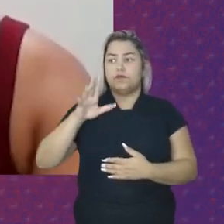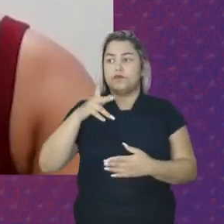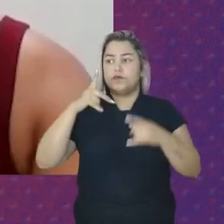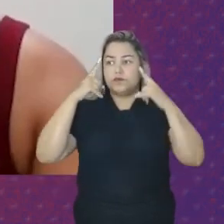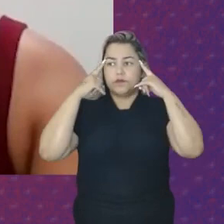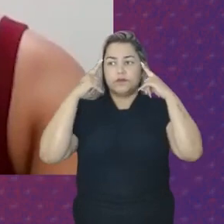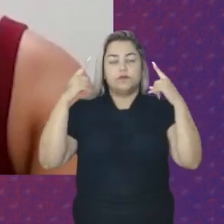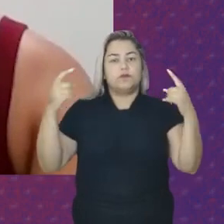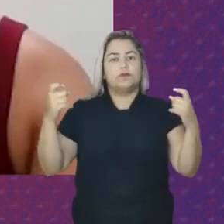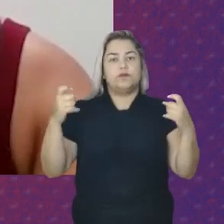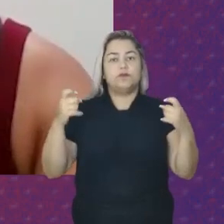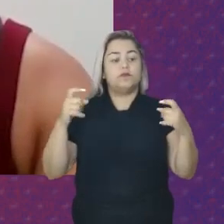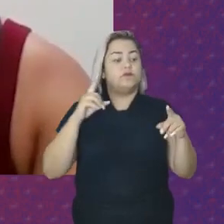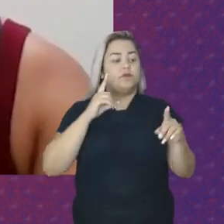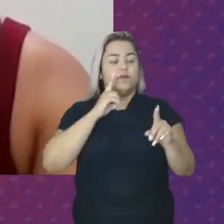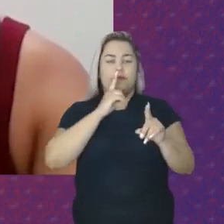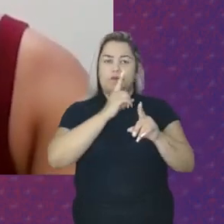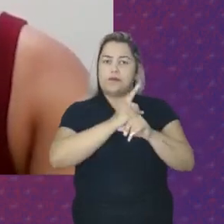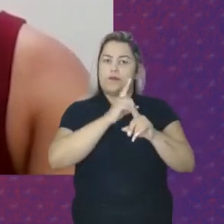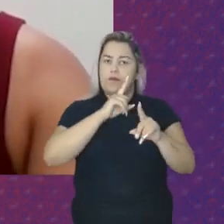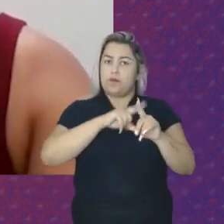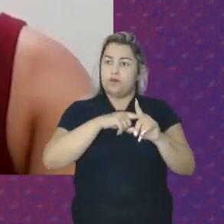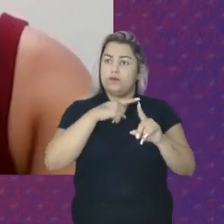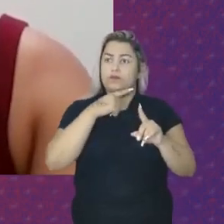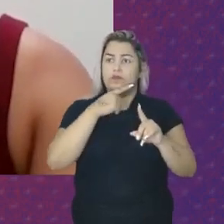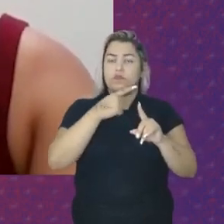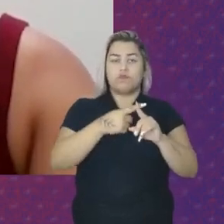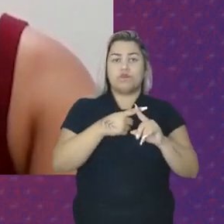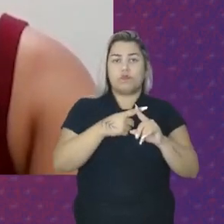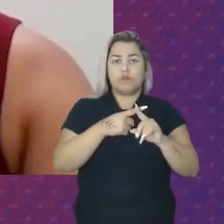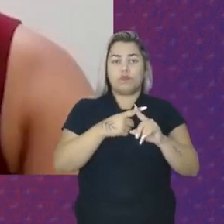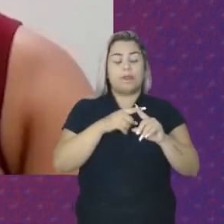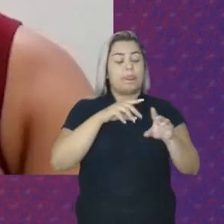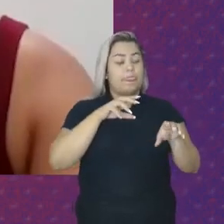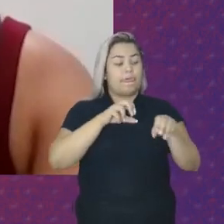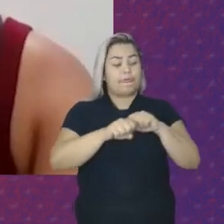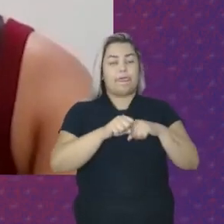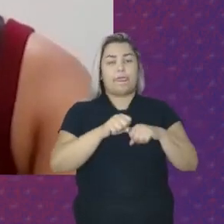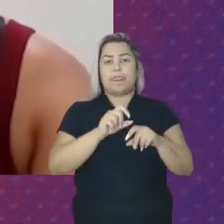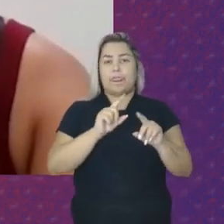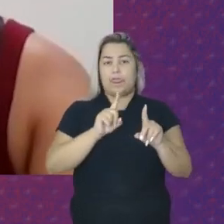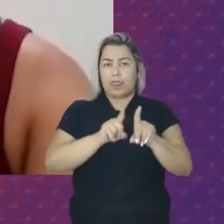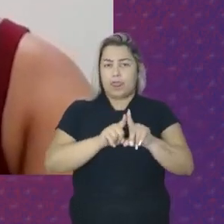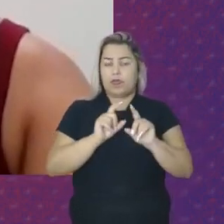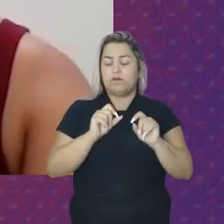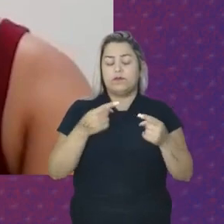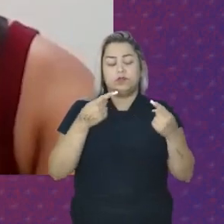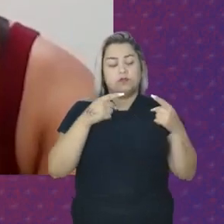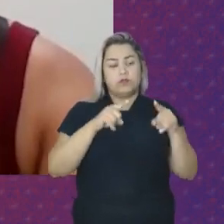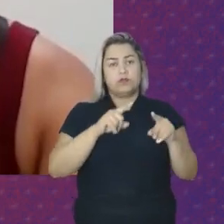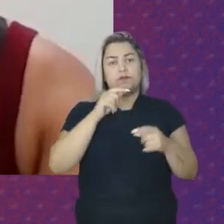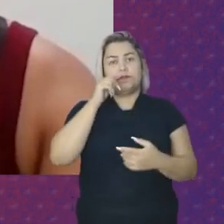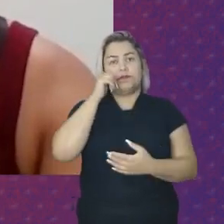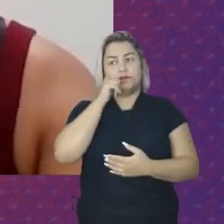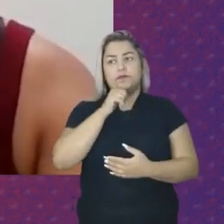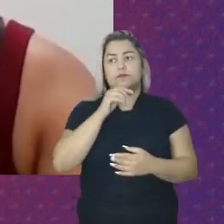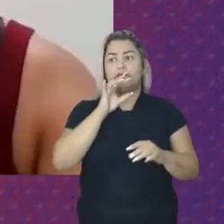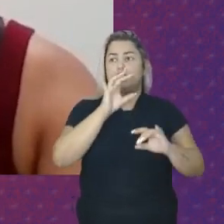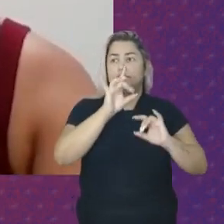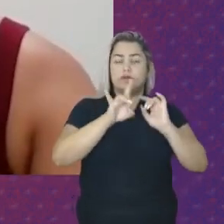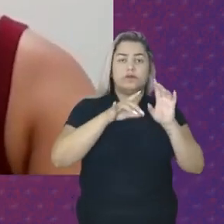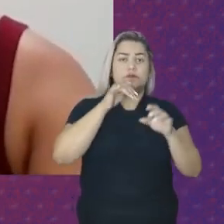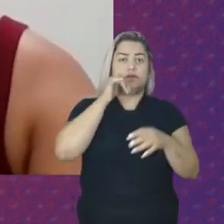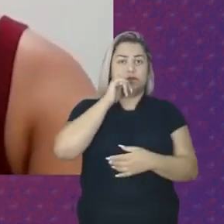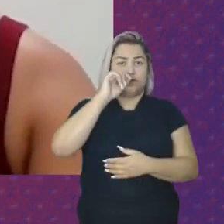também foi se identificando um aumento dos assassinatos contra as mulheres, em especial as